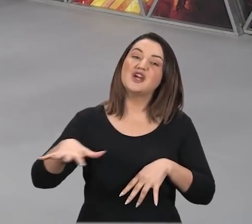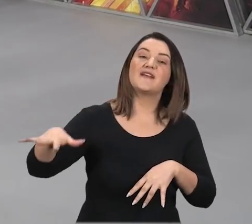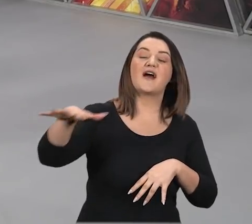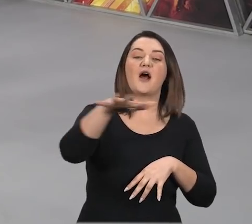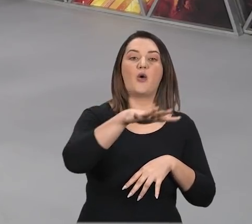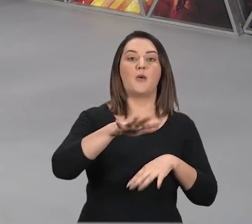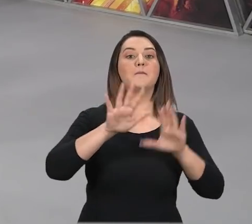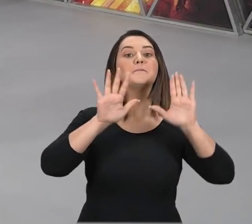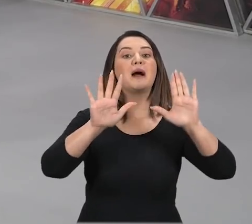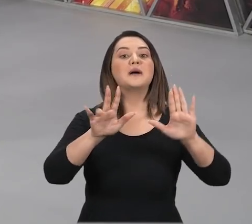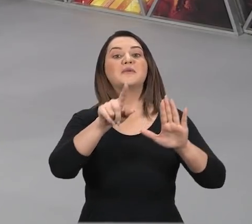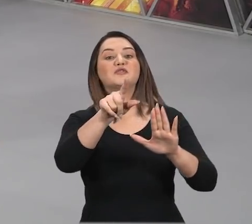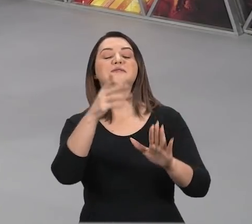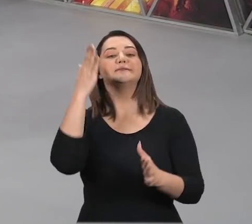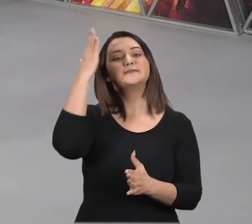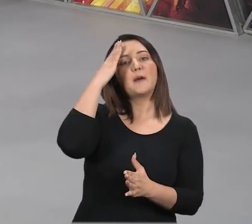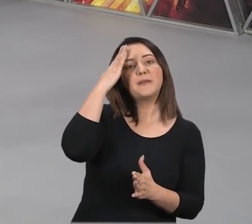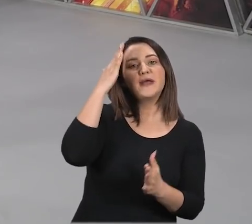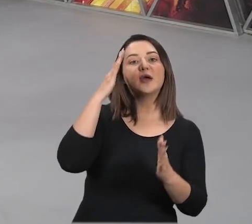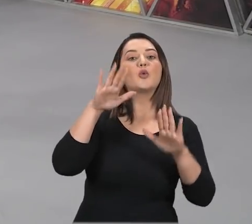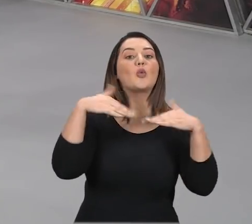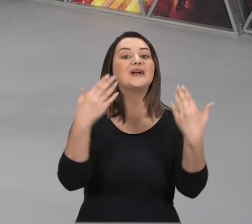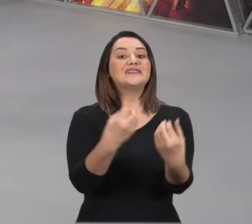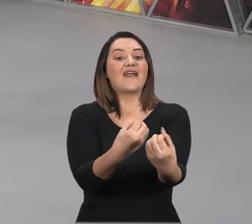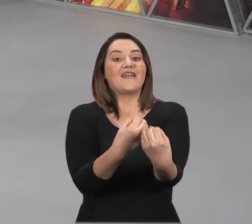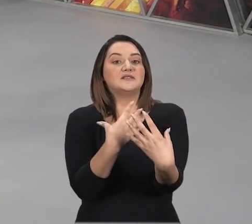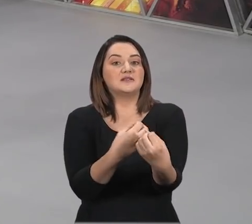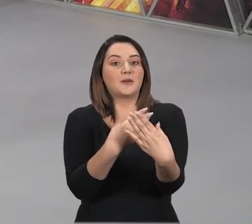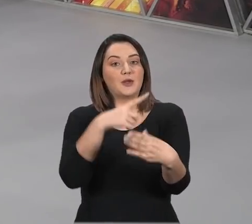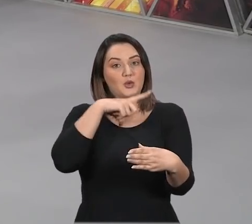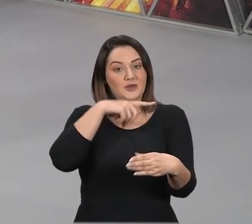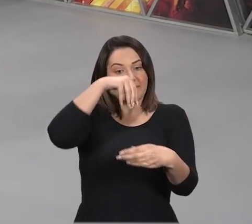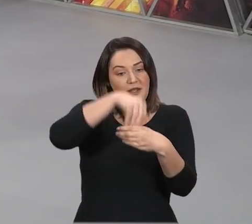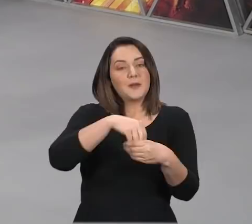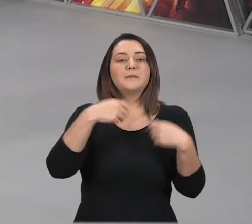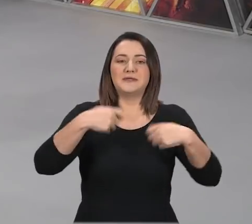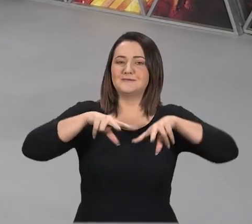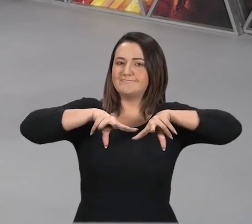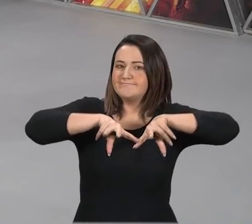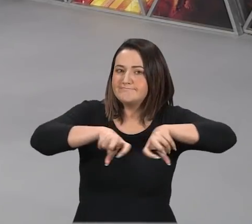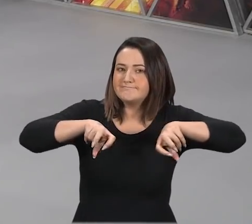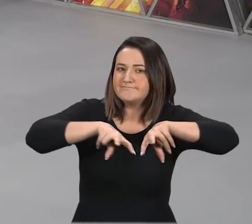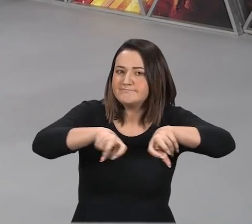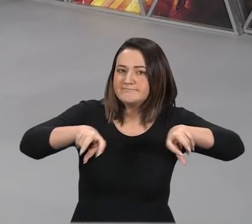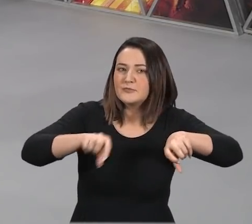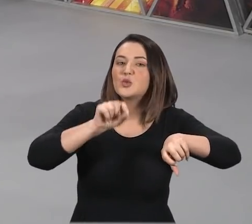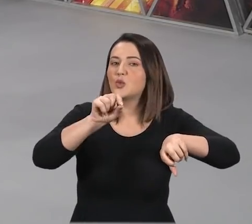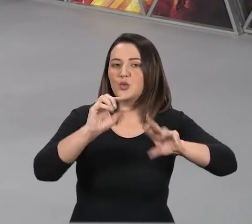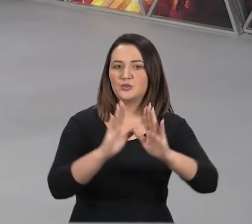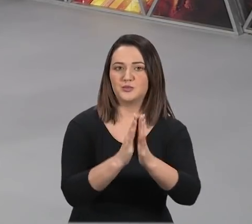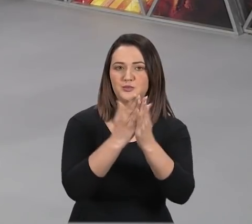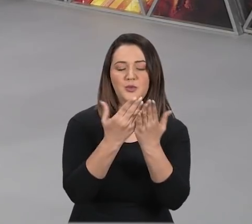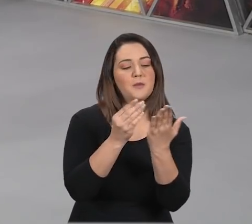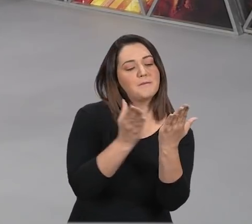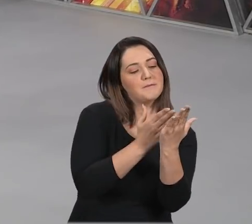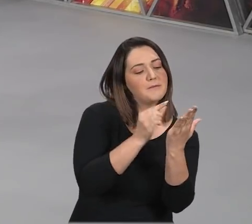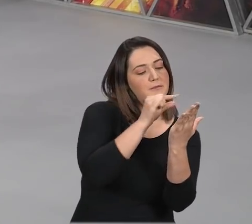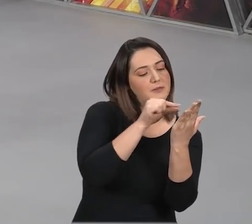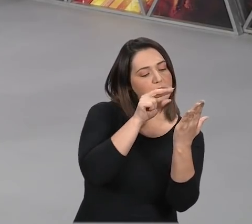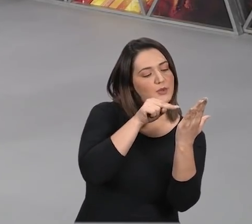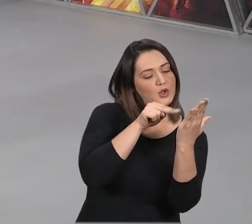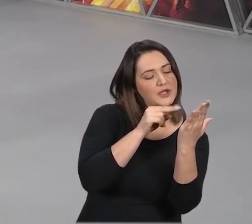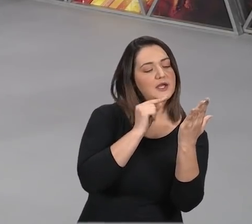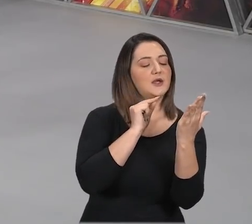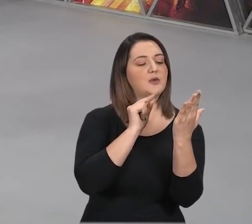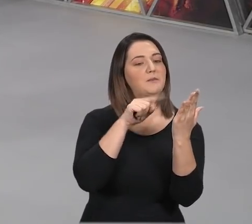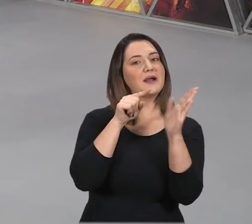visão histórica, mas para você saber as doutrinas da Bíblia, terá que estudar profundamente versículo aqui, versículo